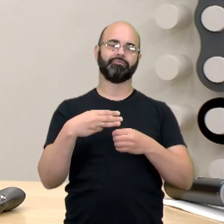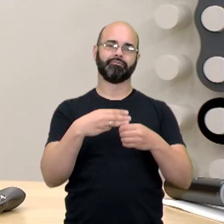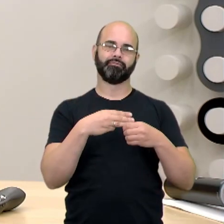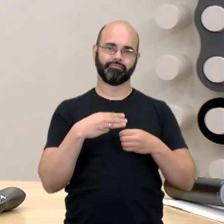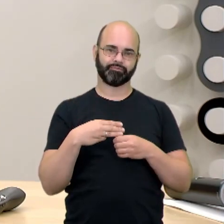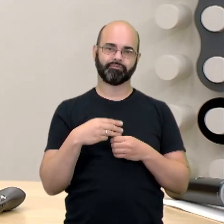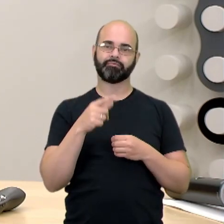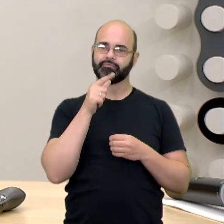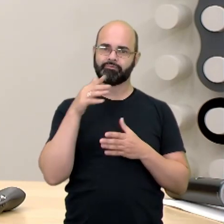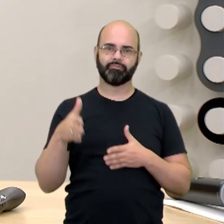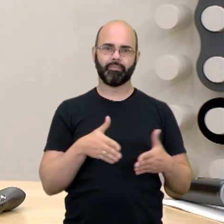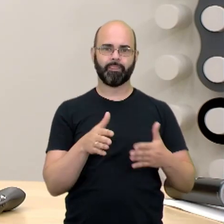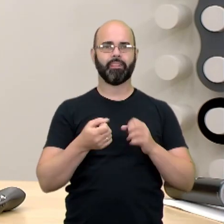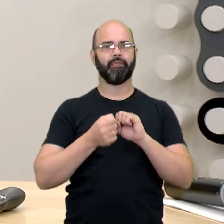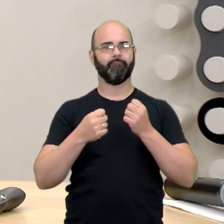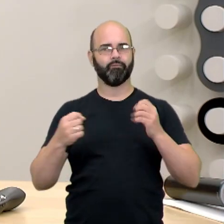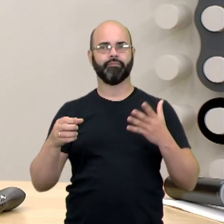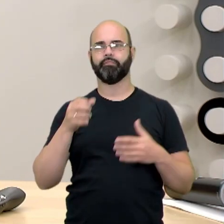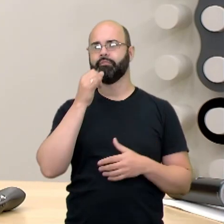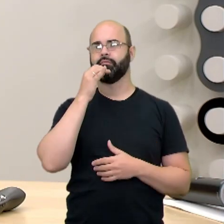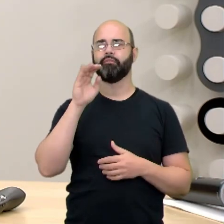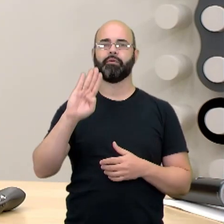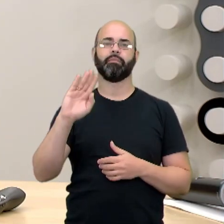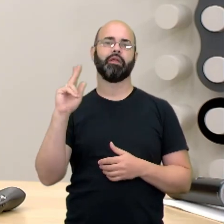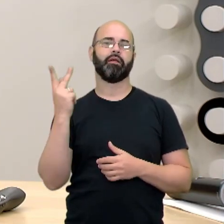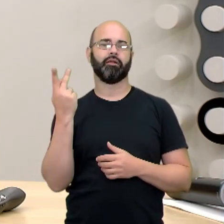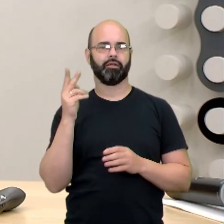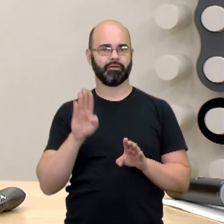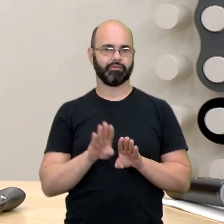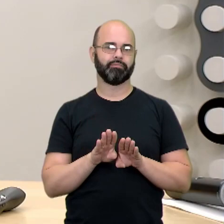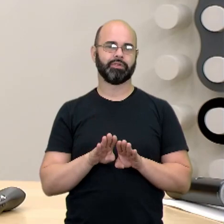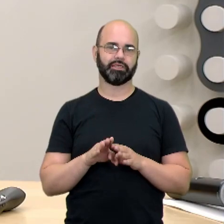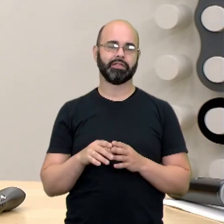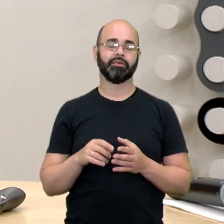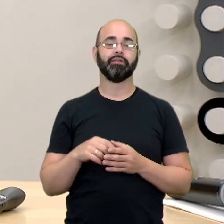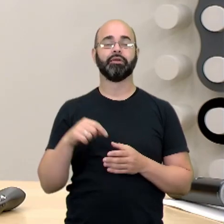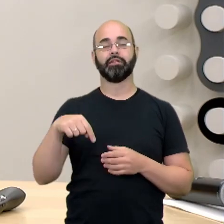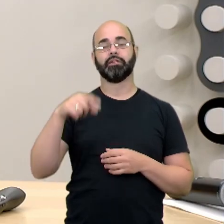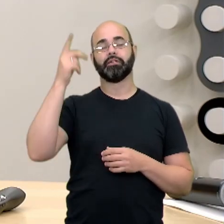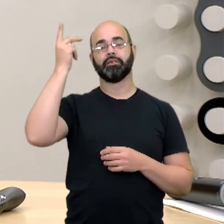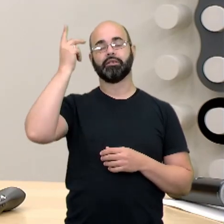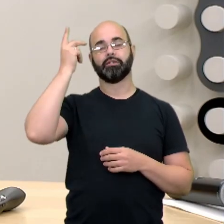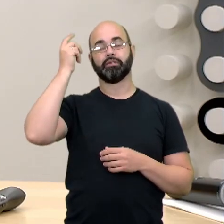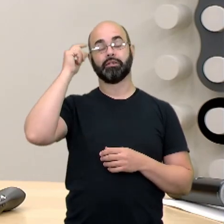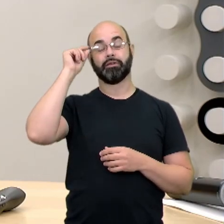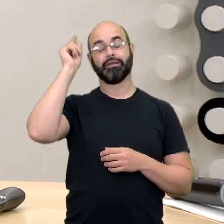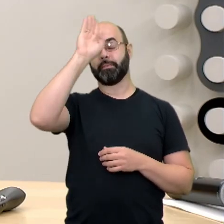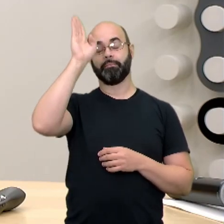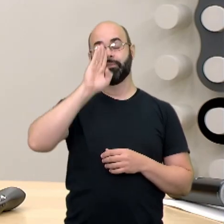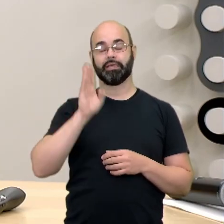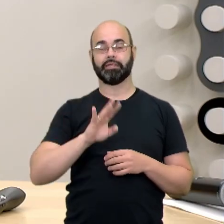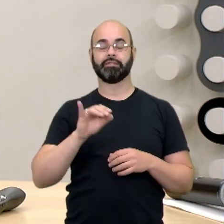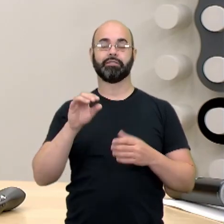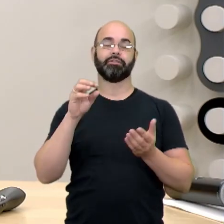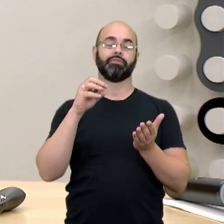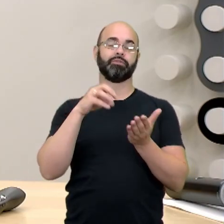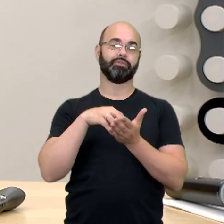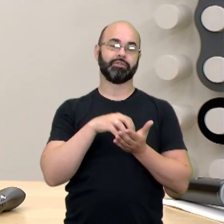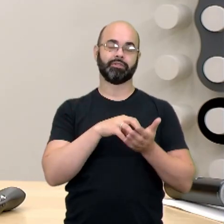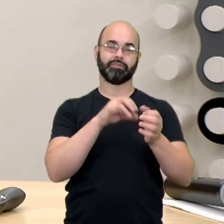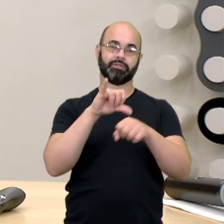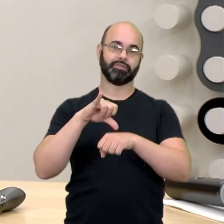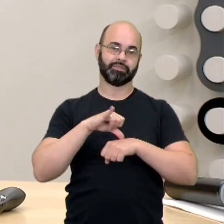principalmente concentrada aí nas suas capitais. Então, boa parte das capitais brasileiras, aí, com raras exceções, forma aí os seus